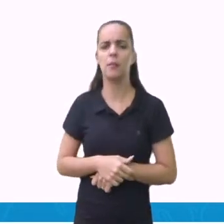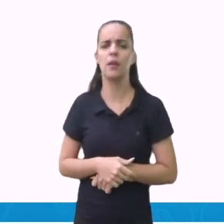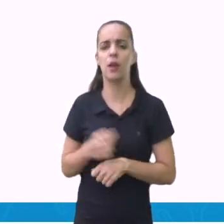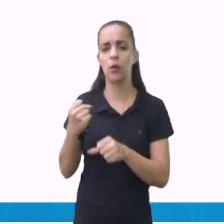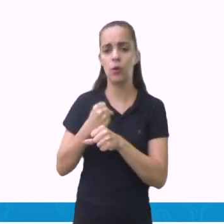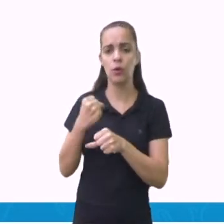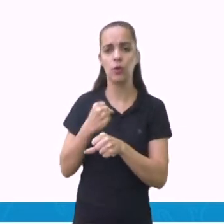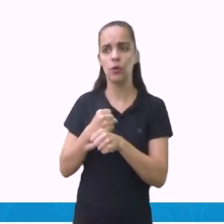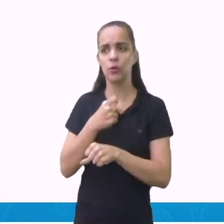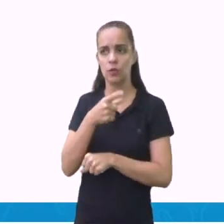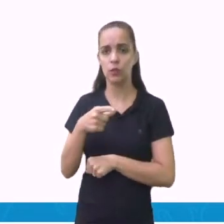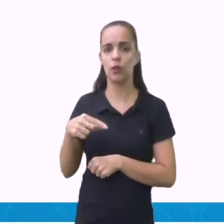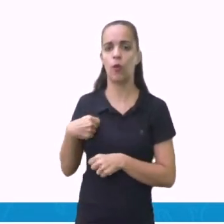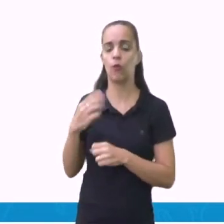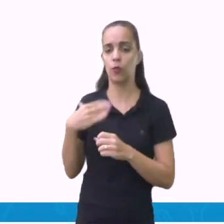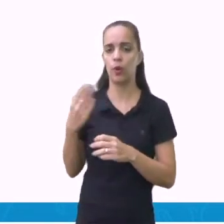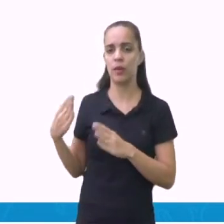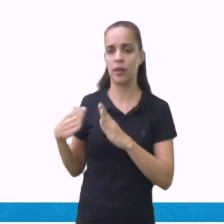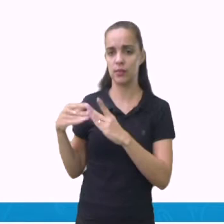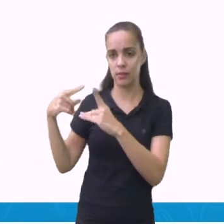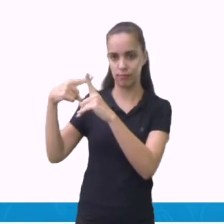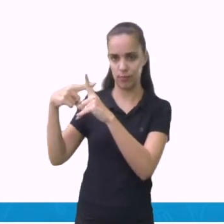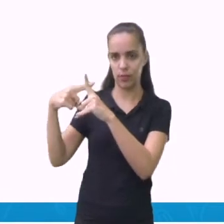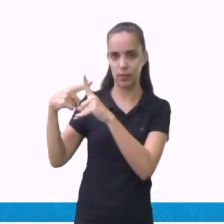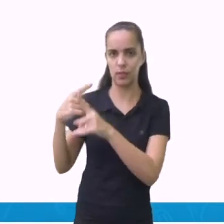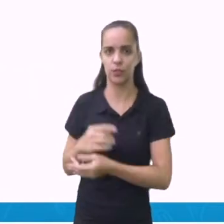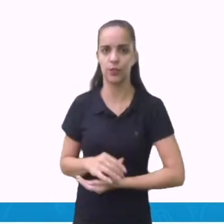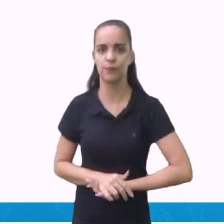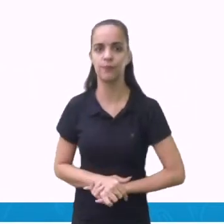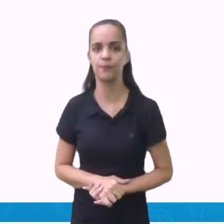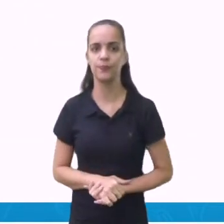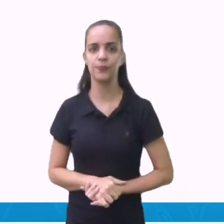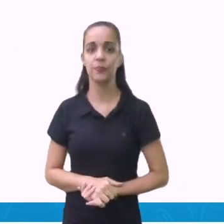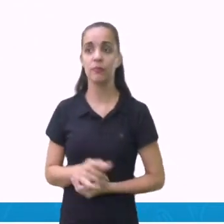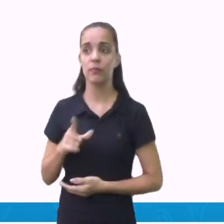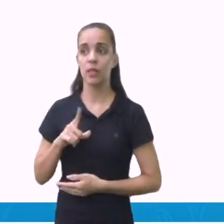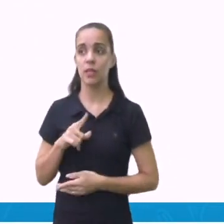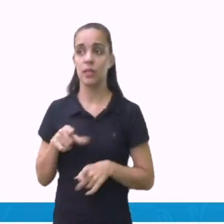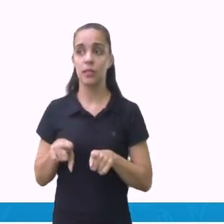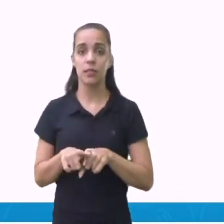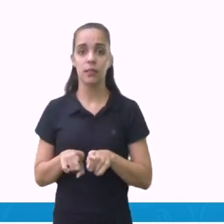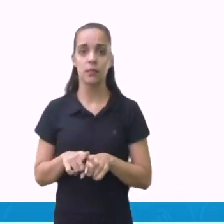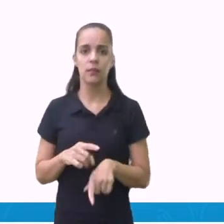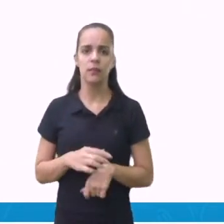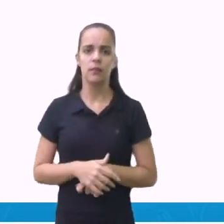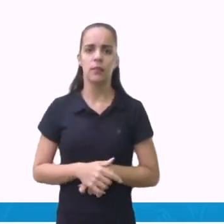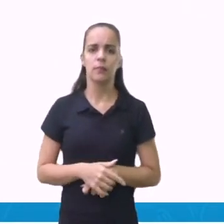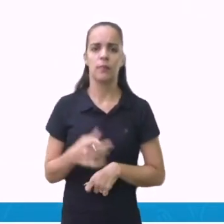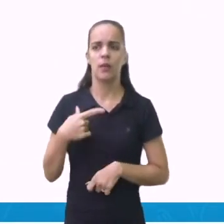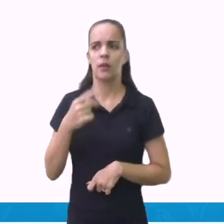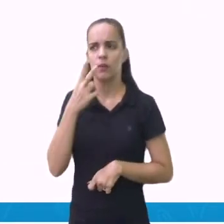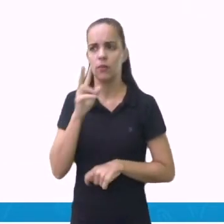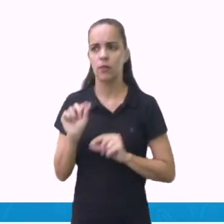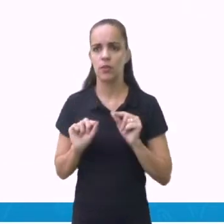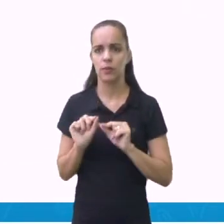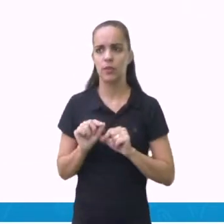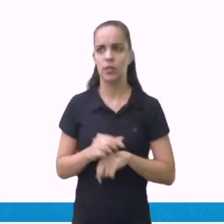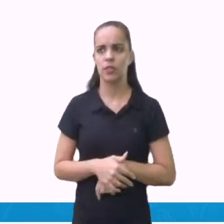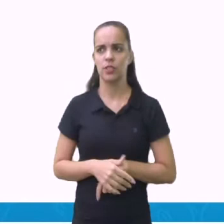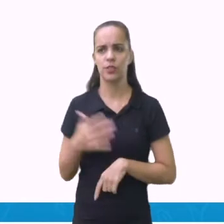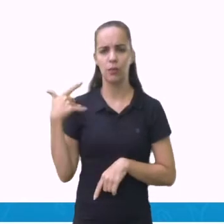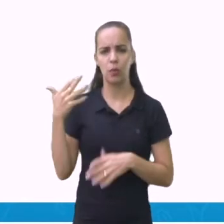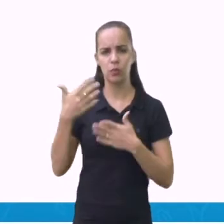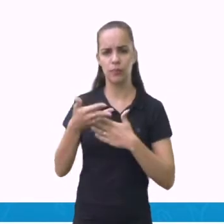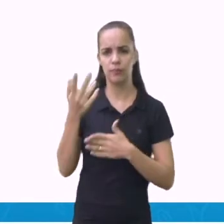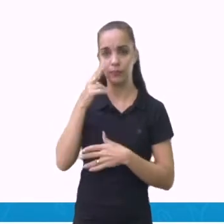construção de Brasília foi a Catedral de Brasília. E aí a gente tem, olha, uma vista lateral de um dos ministérios durante a montagem